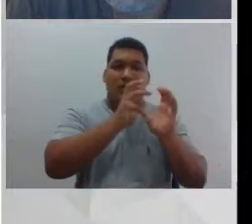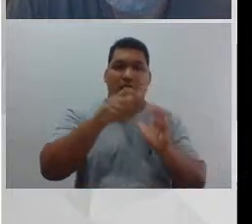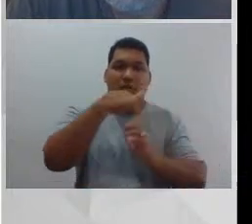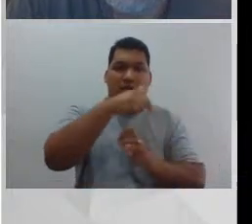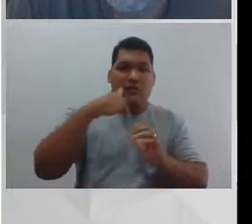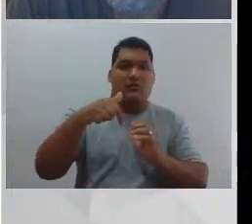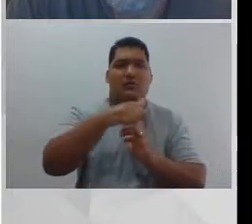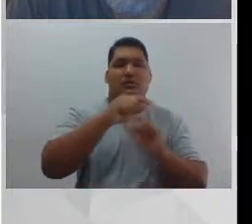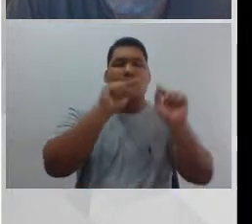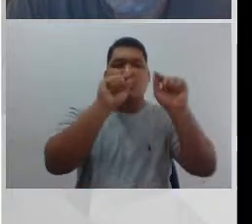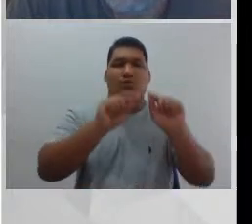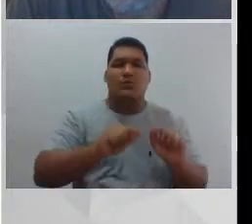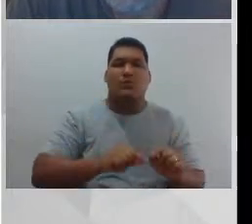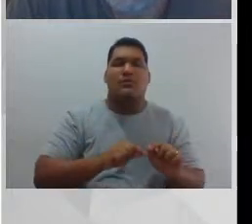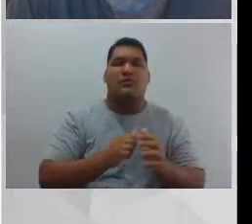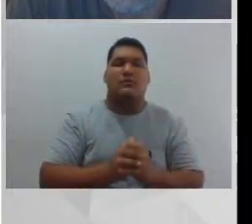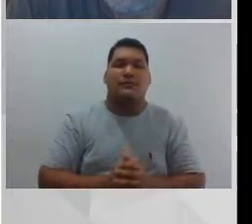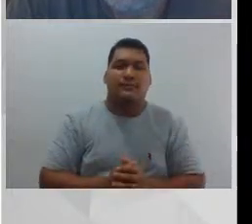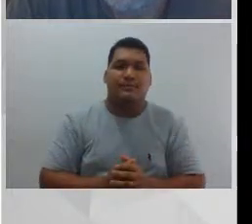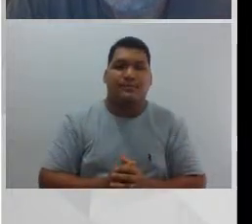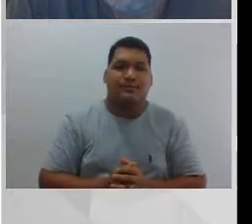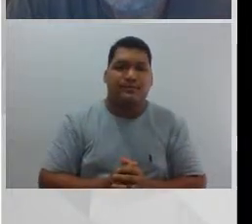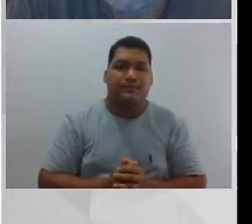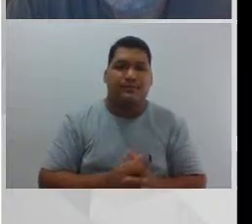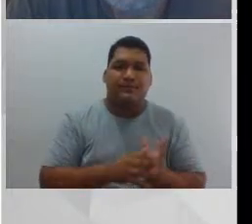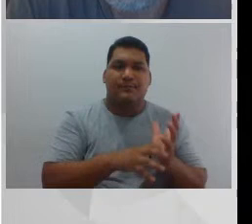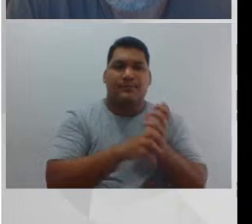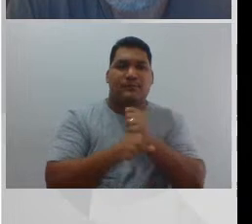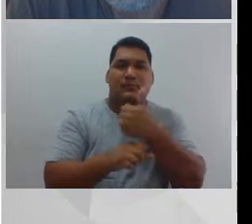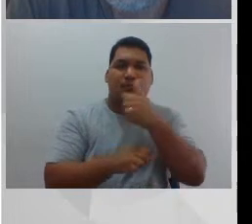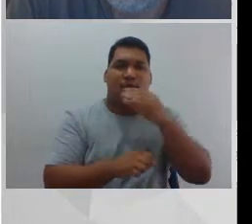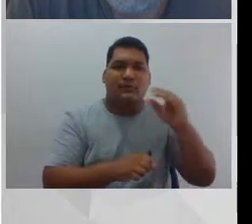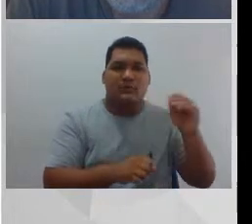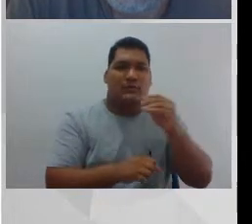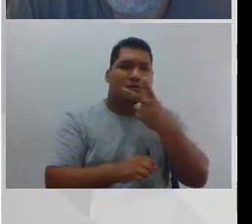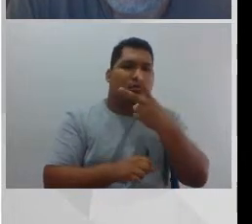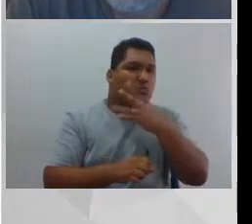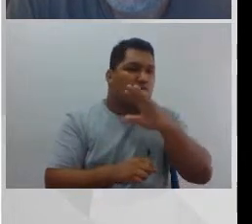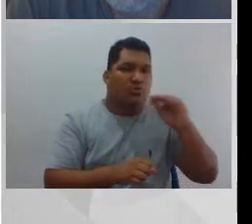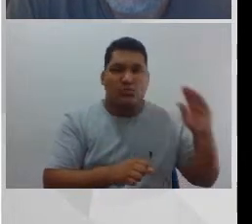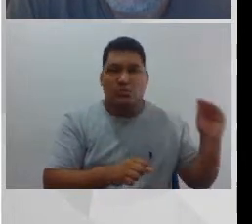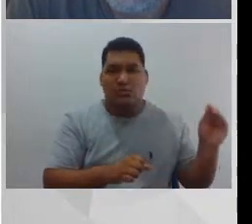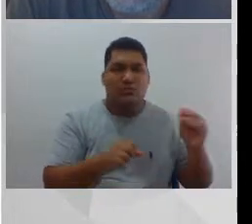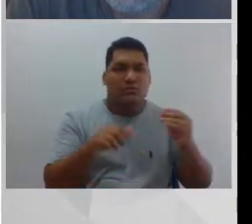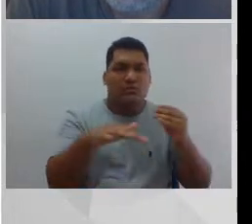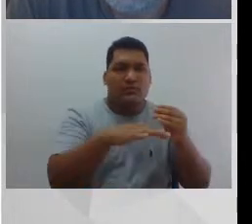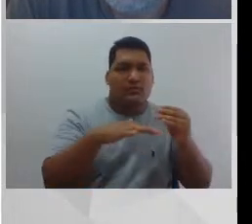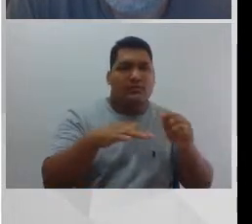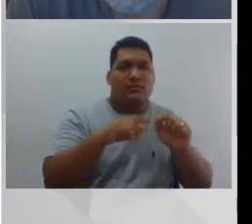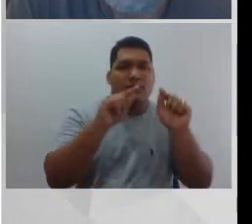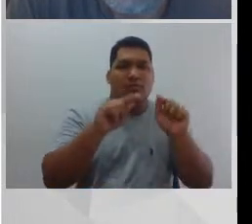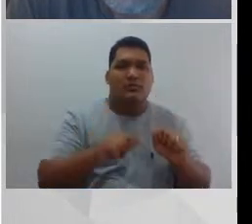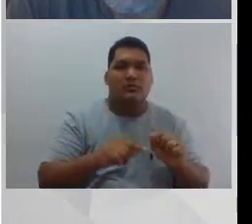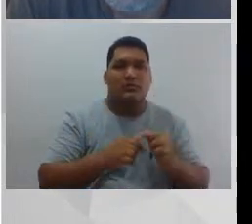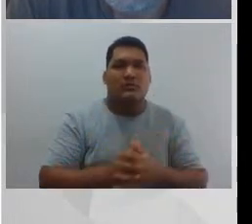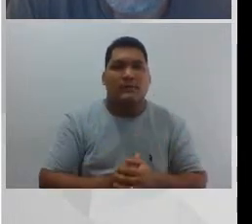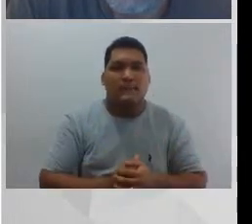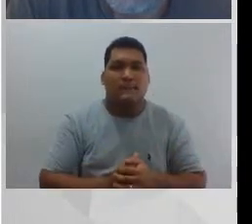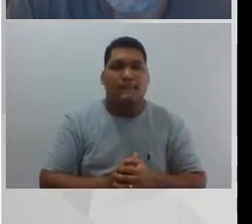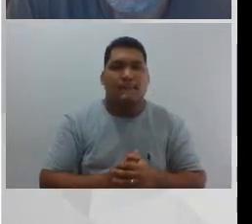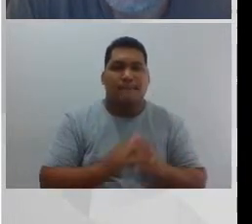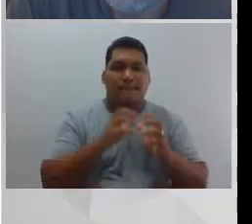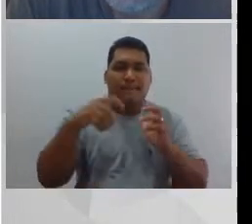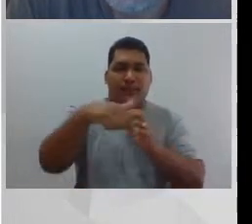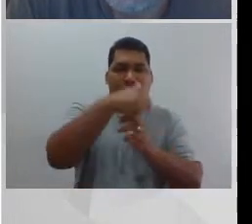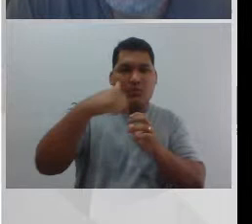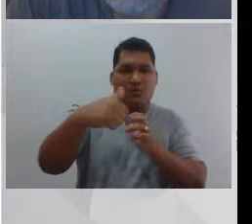intermediárias, com uns 100, 200 neurônios. se usasse 500 neurônios, já era algo